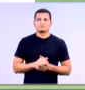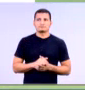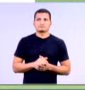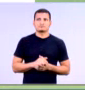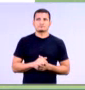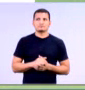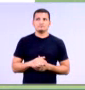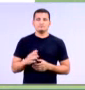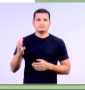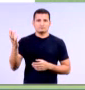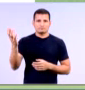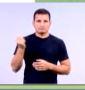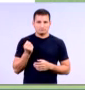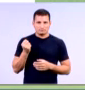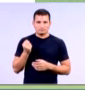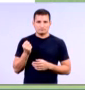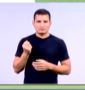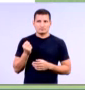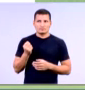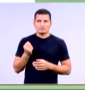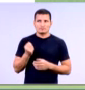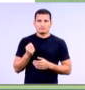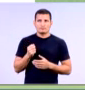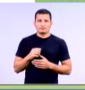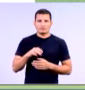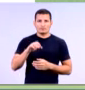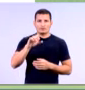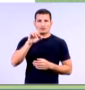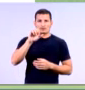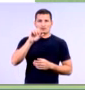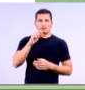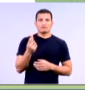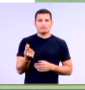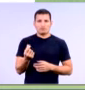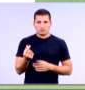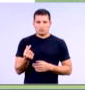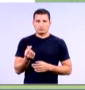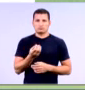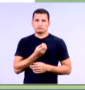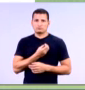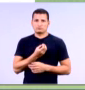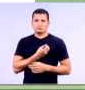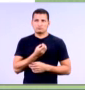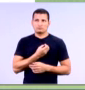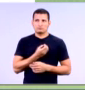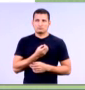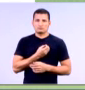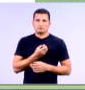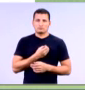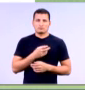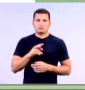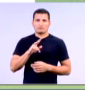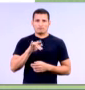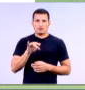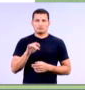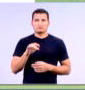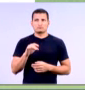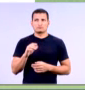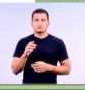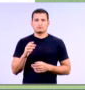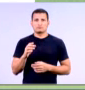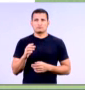Ao sacar, o saldo do meu objeto vai receber o saldo que ele tinha